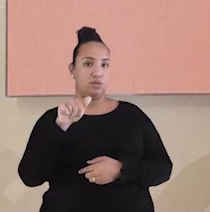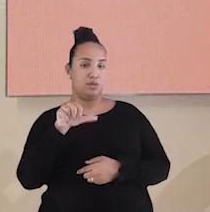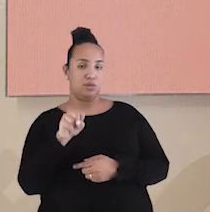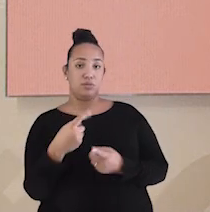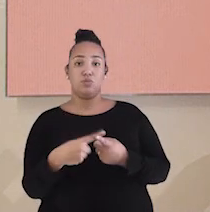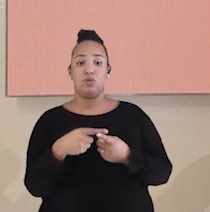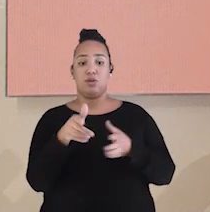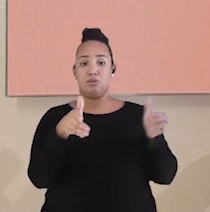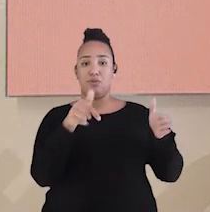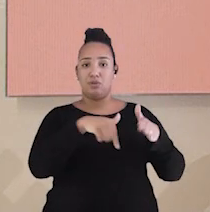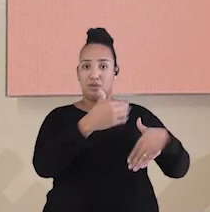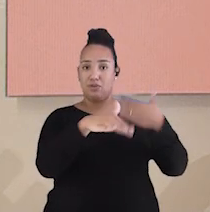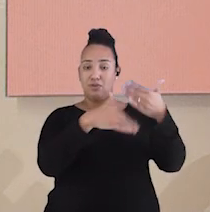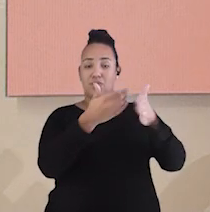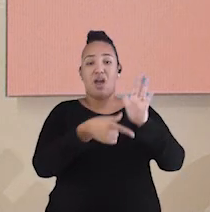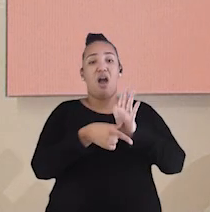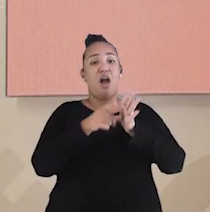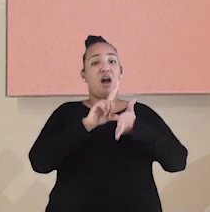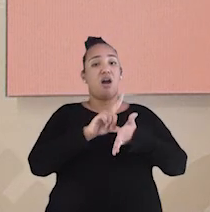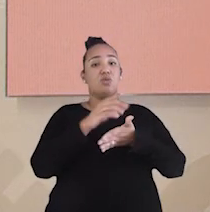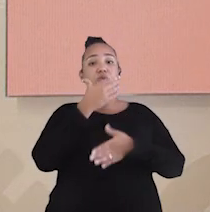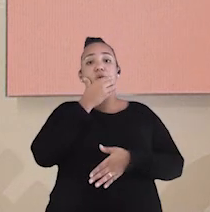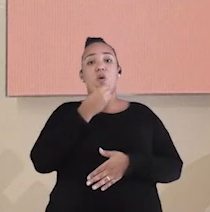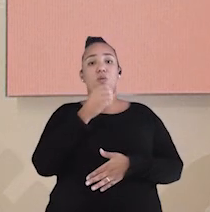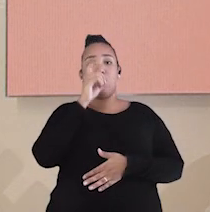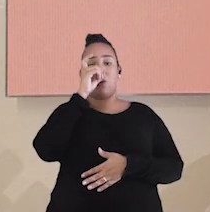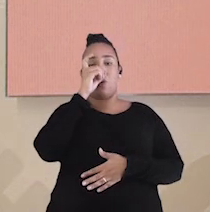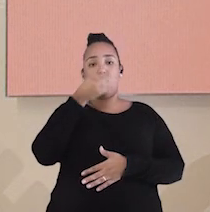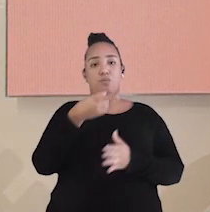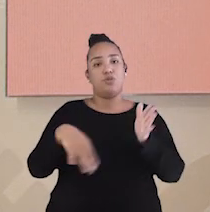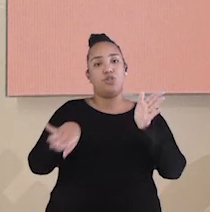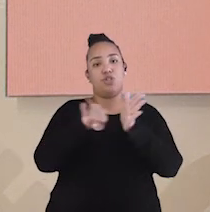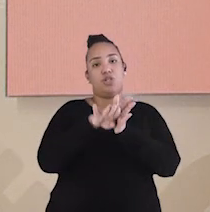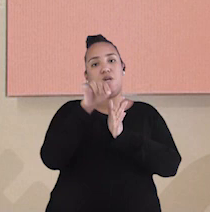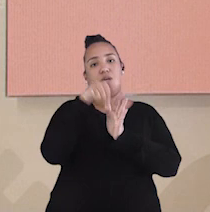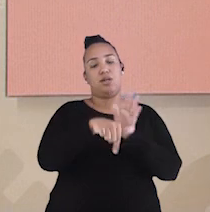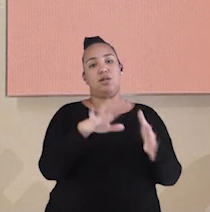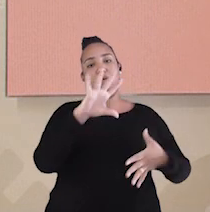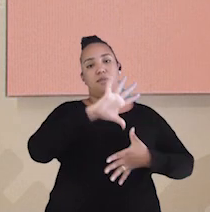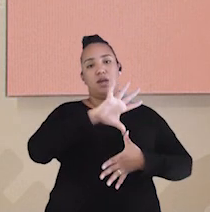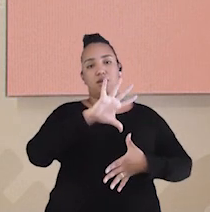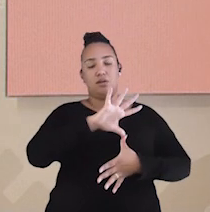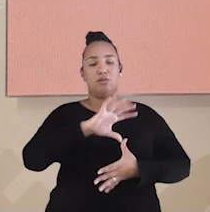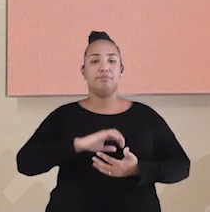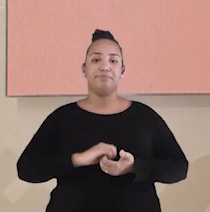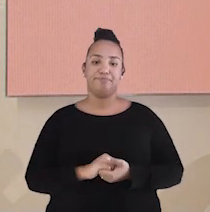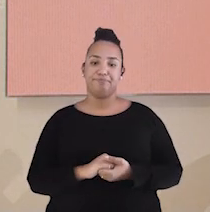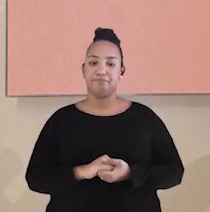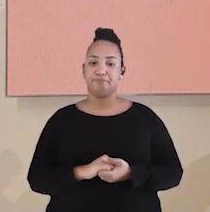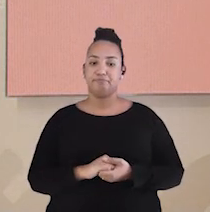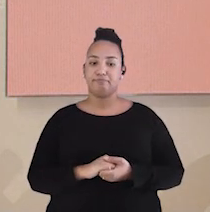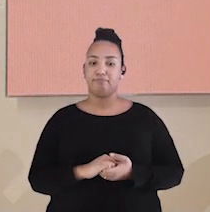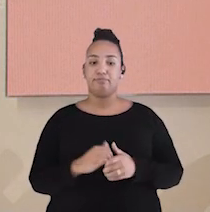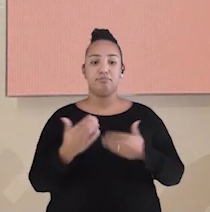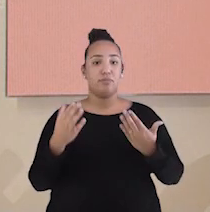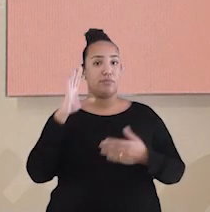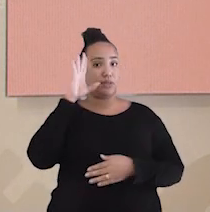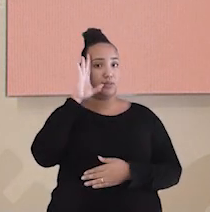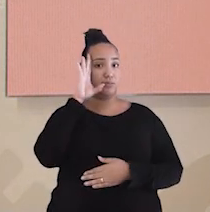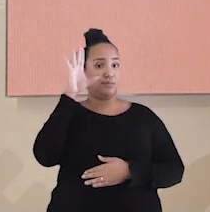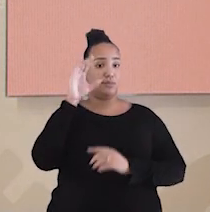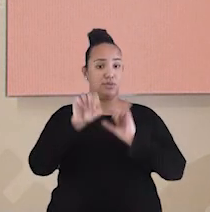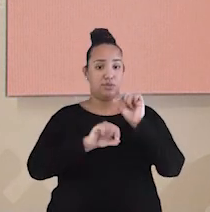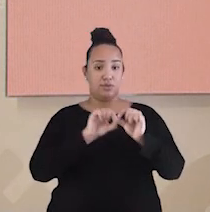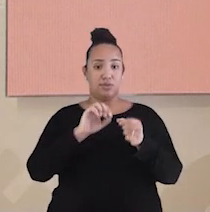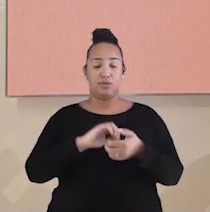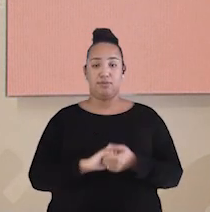foi anterior à chegada de Colombo e dos espanhóis ao continente americano. As principais civilizações